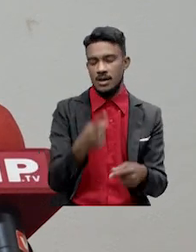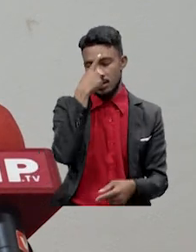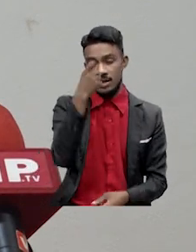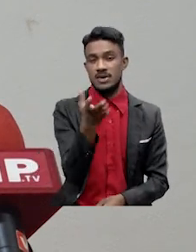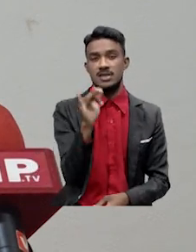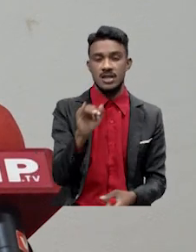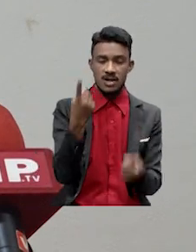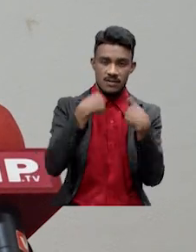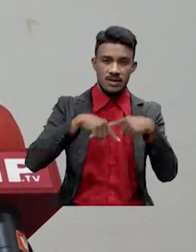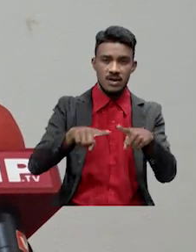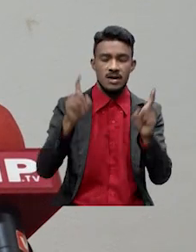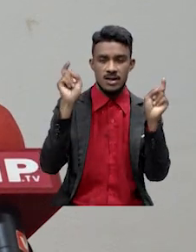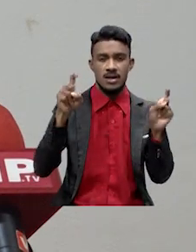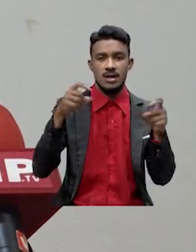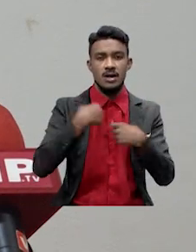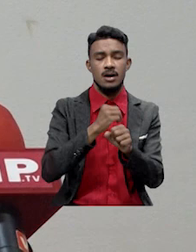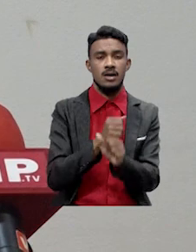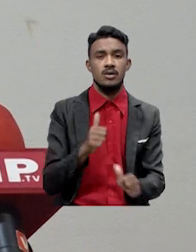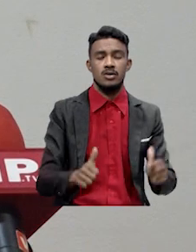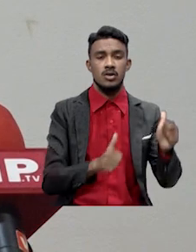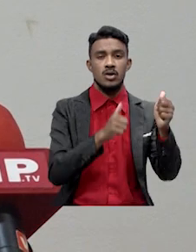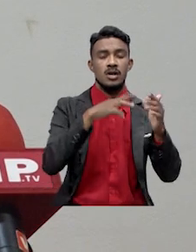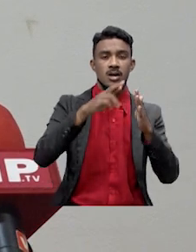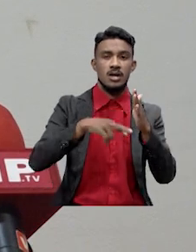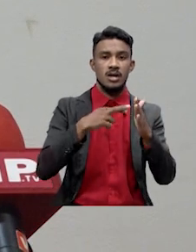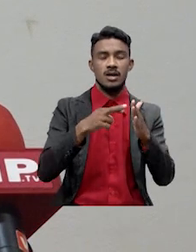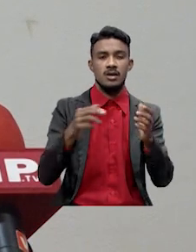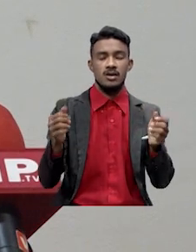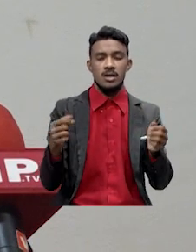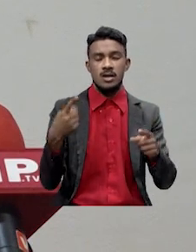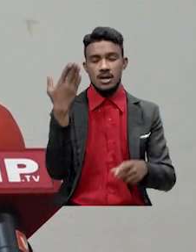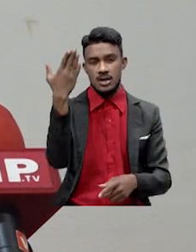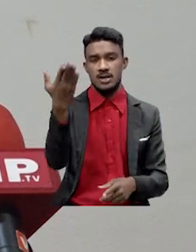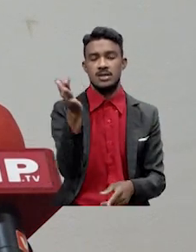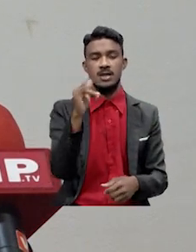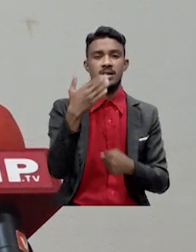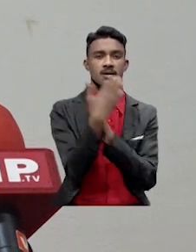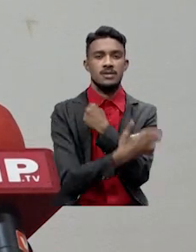se tem que cumprir regras para que não venha mais e a serneira e lara. Então,